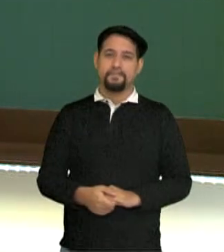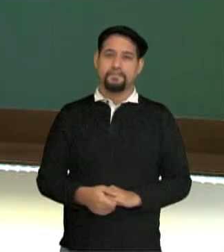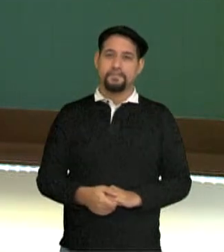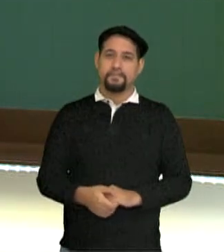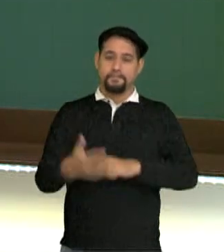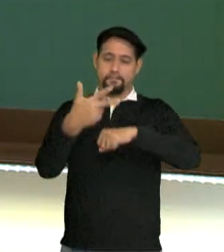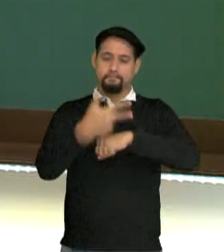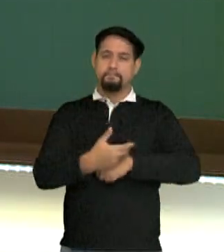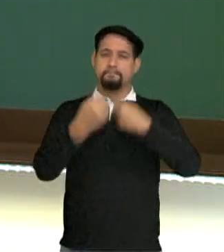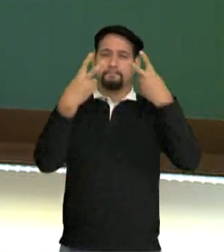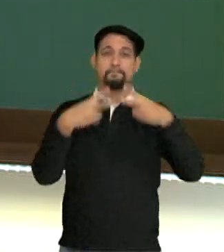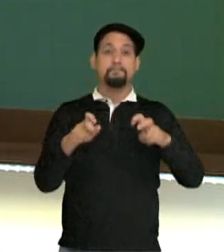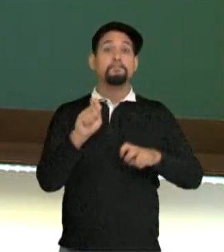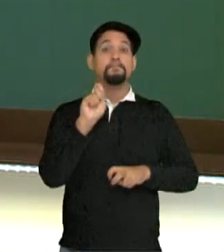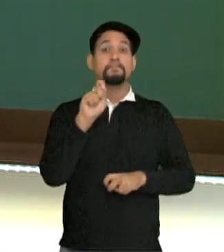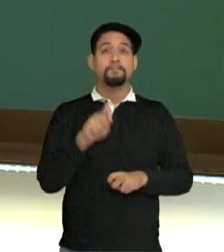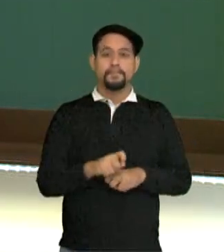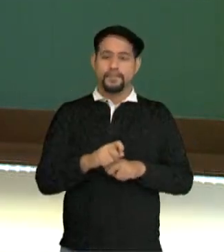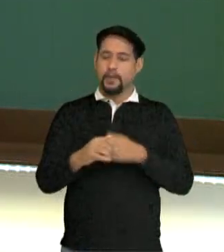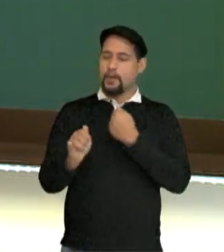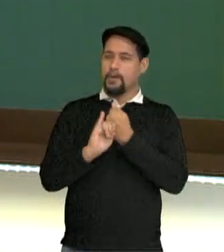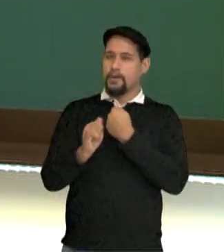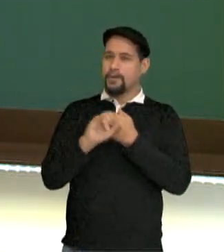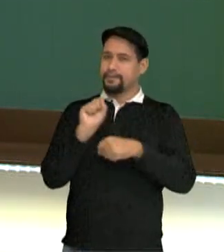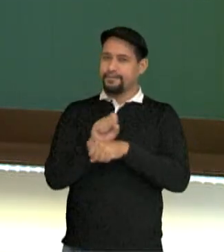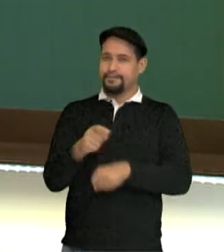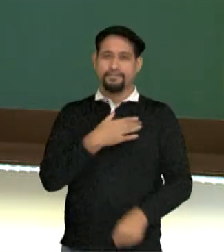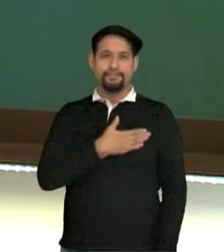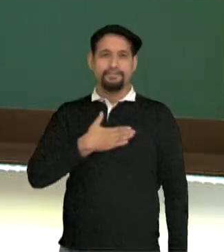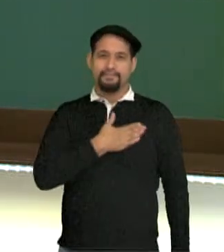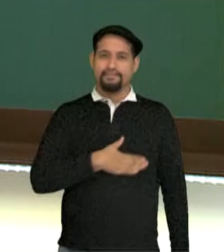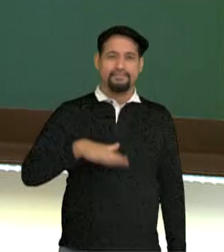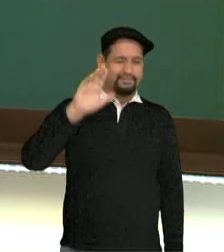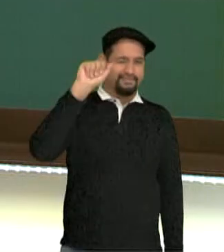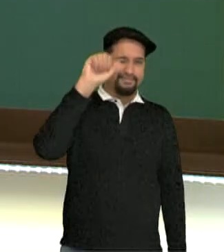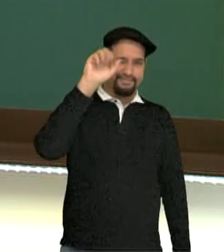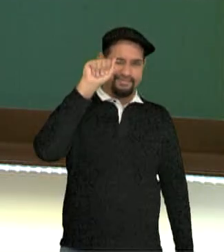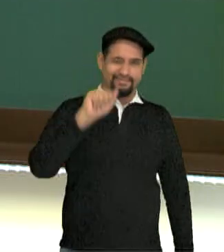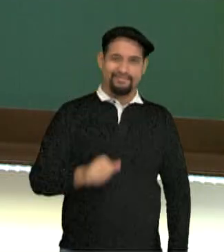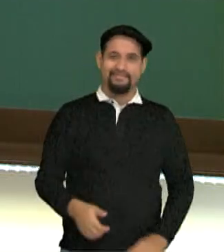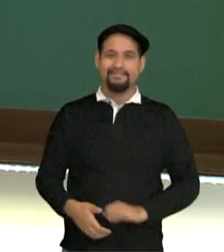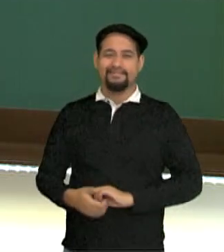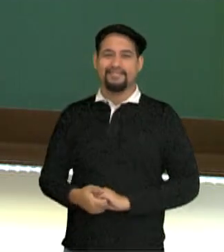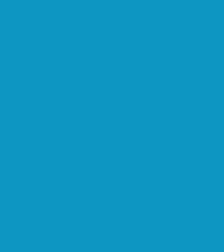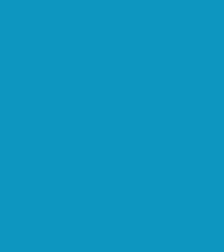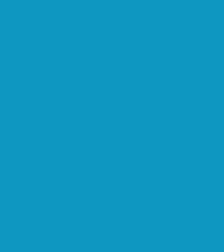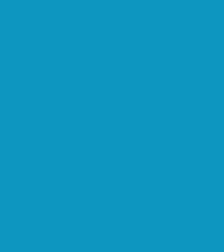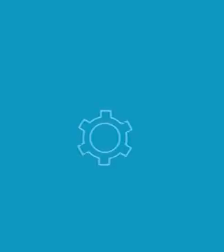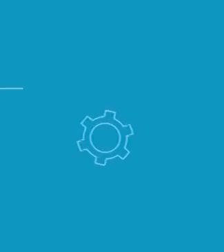Nesse vídeo, falamos sobre crônica. Espero que vocês tenham gostado e até breve.